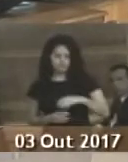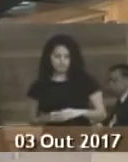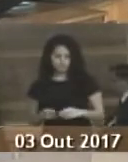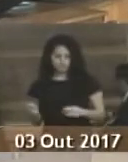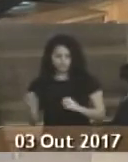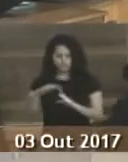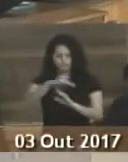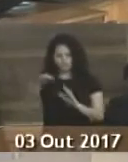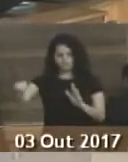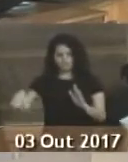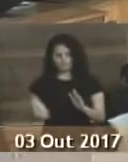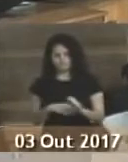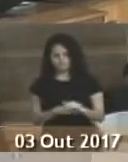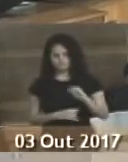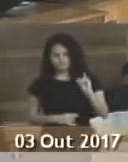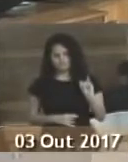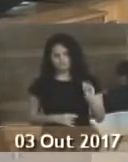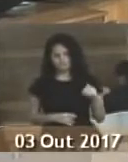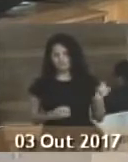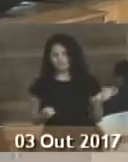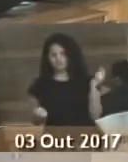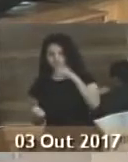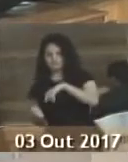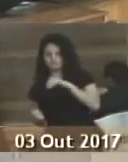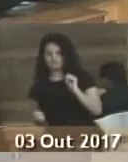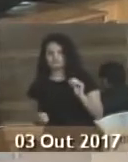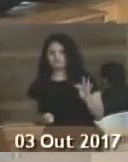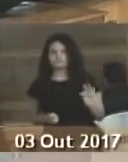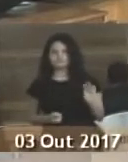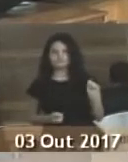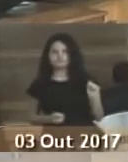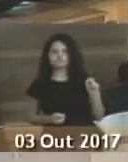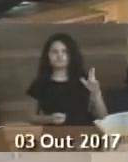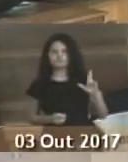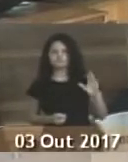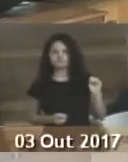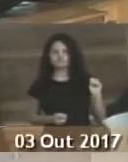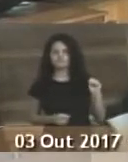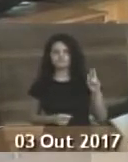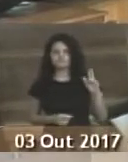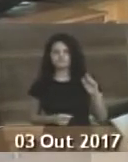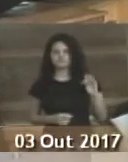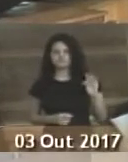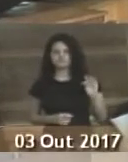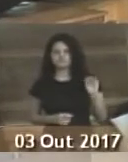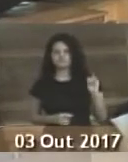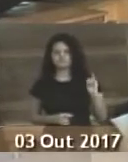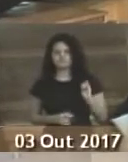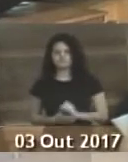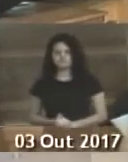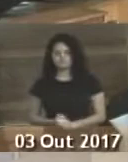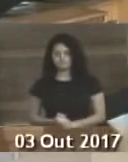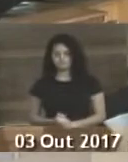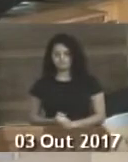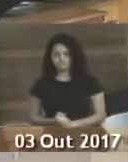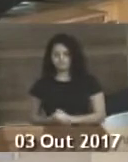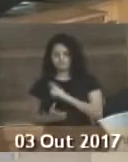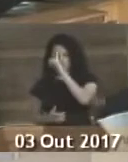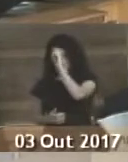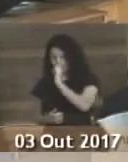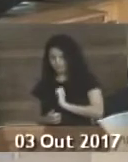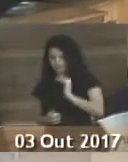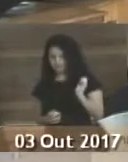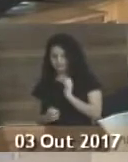de Itaguaí até Paraty, para que ele benzesse essa cruz, né? E hoje eu estou